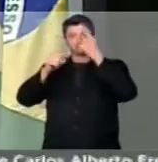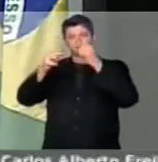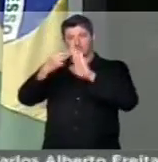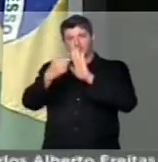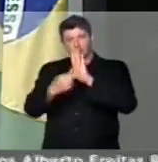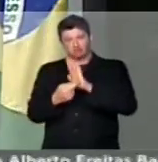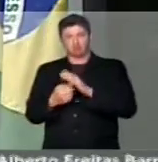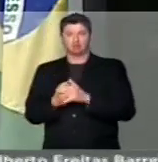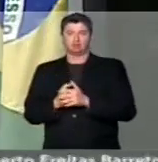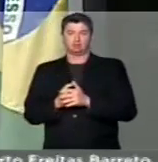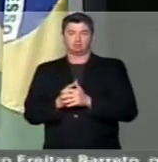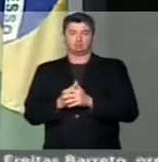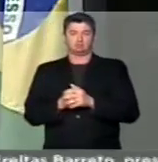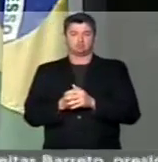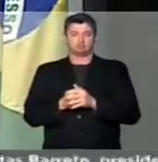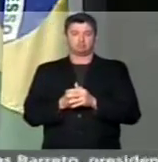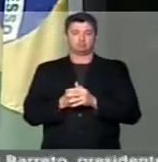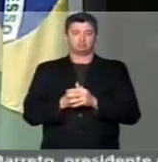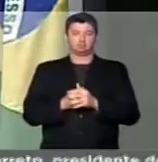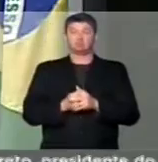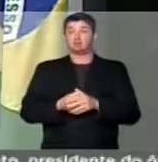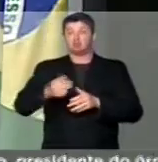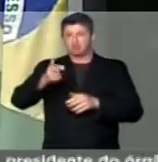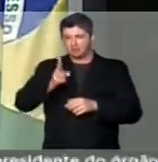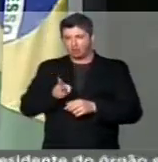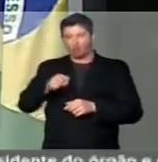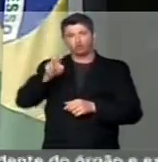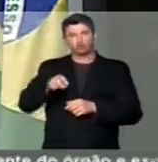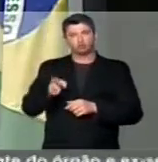regras, que caminha